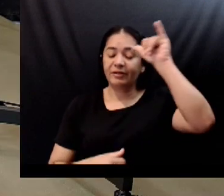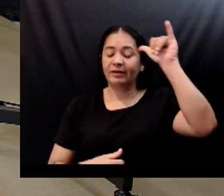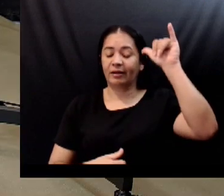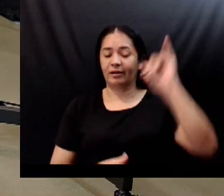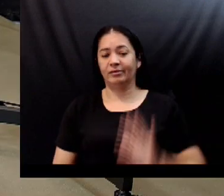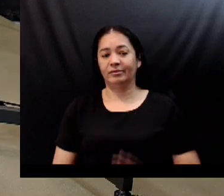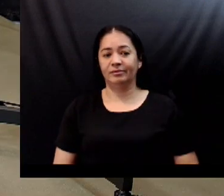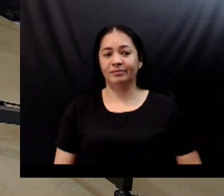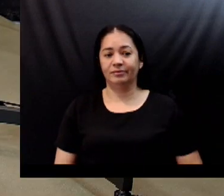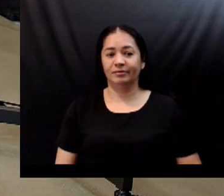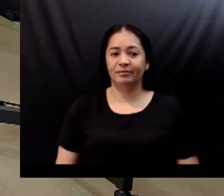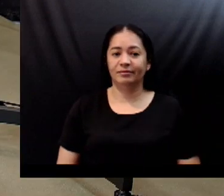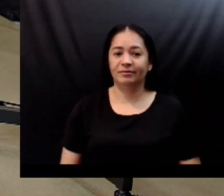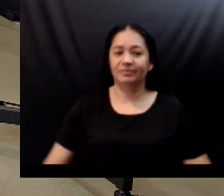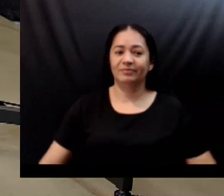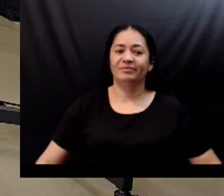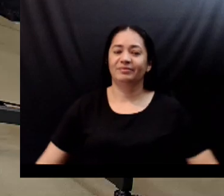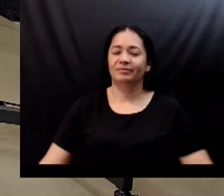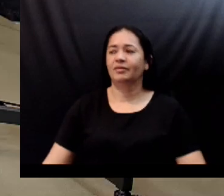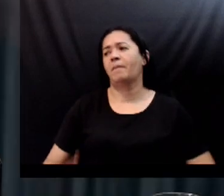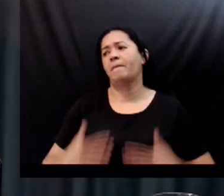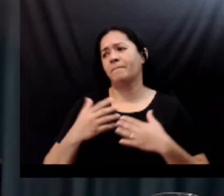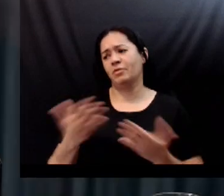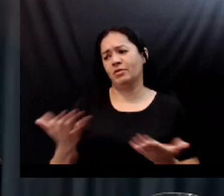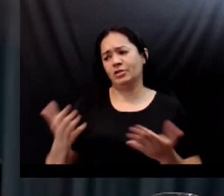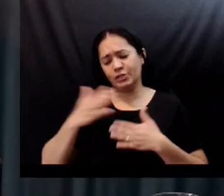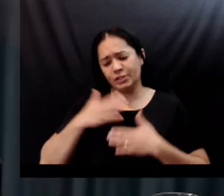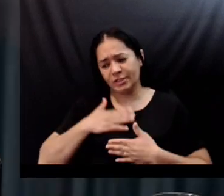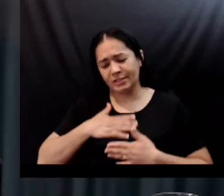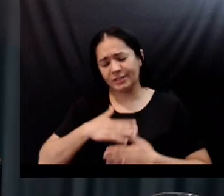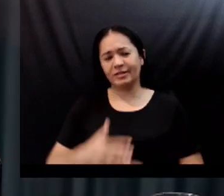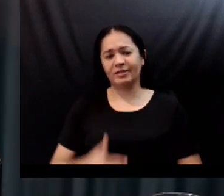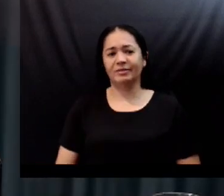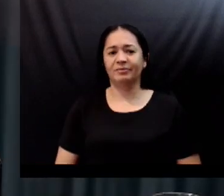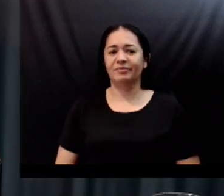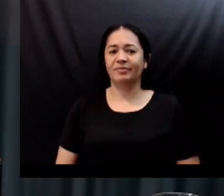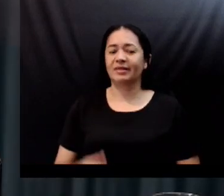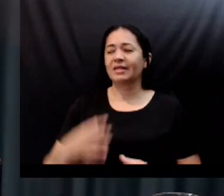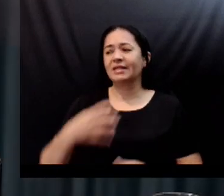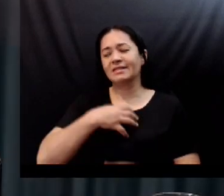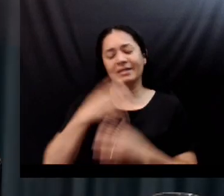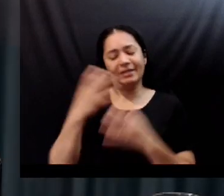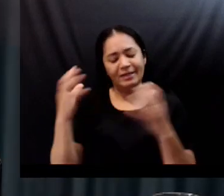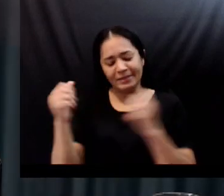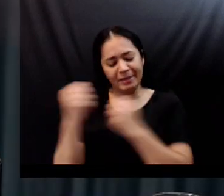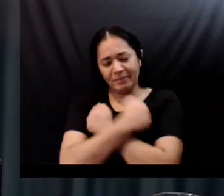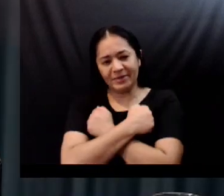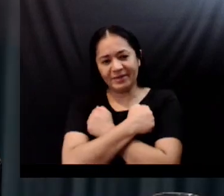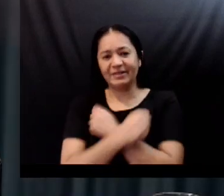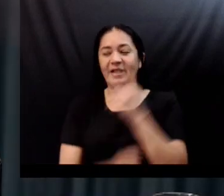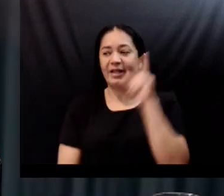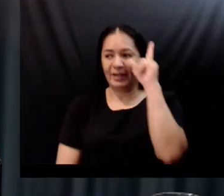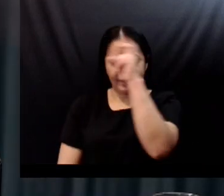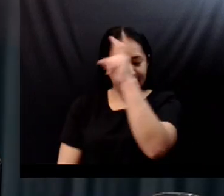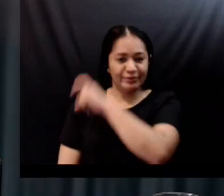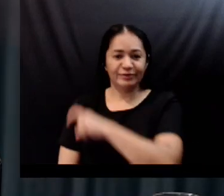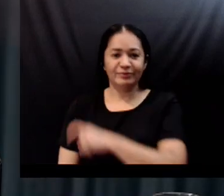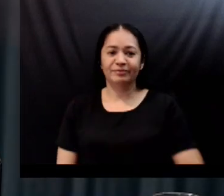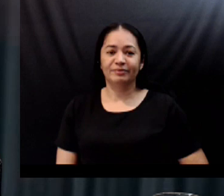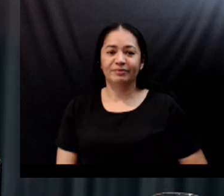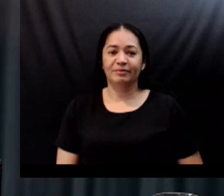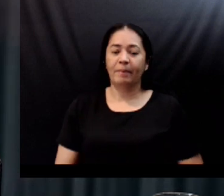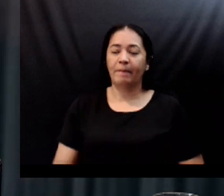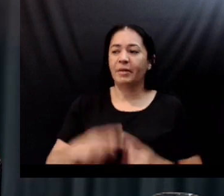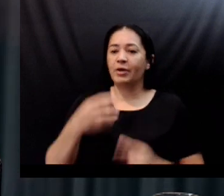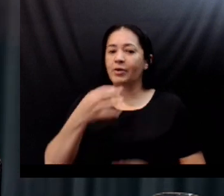Márcia, descansa, mulher. Sinta-se abraçada, É Márcia. É verdade. difícil, meu amor. Mas eu acho que a gente